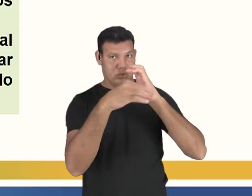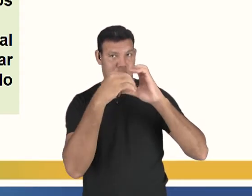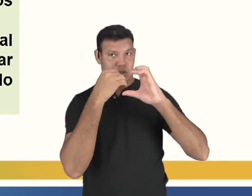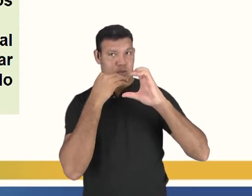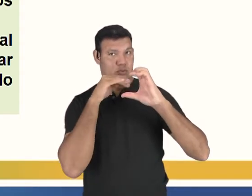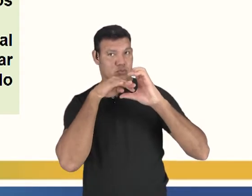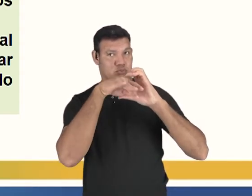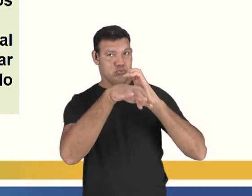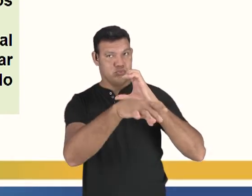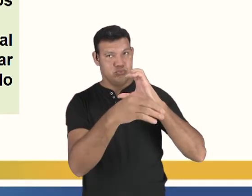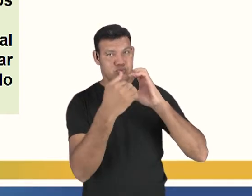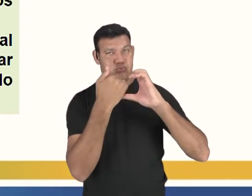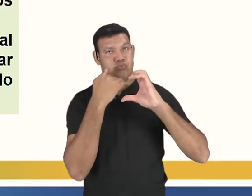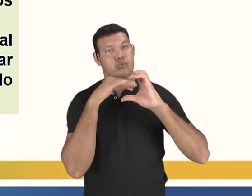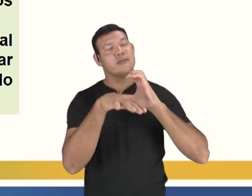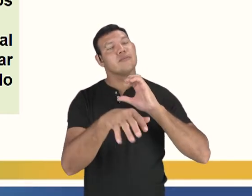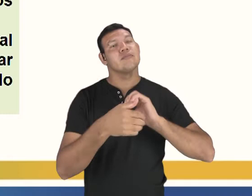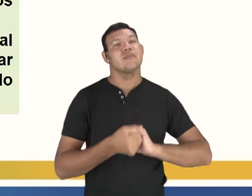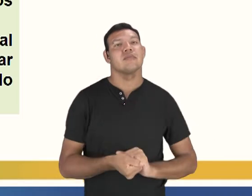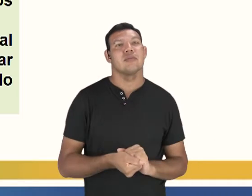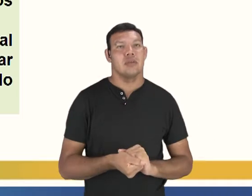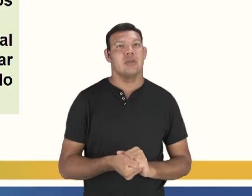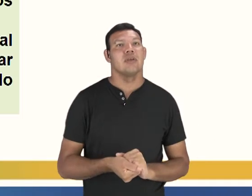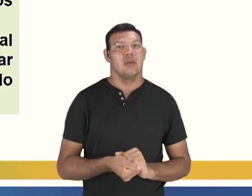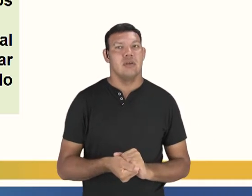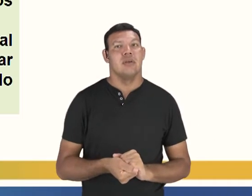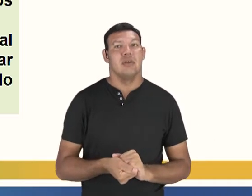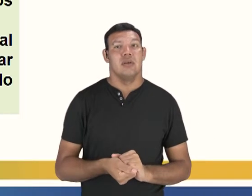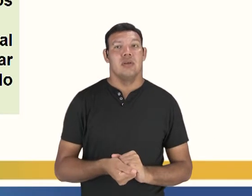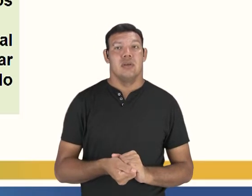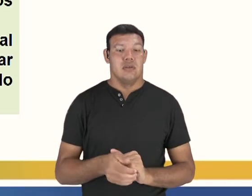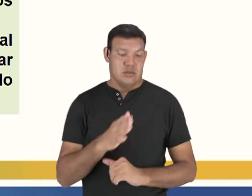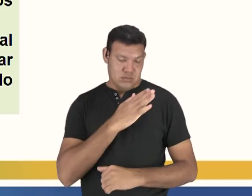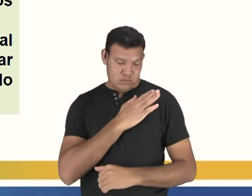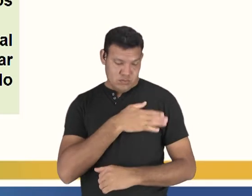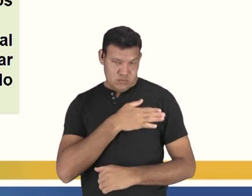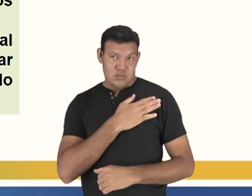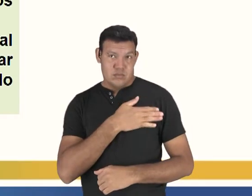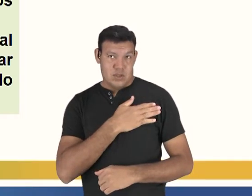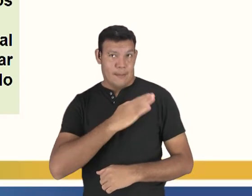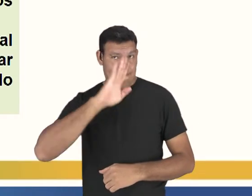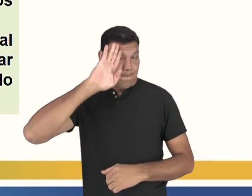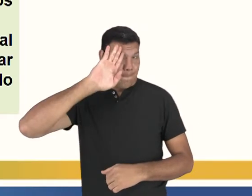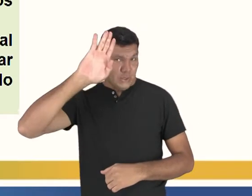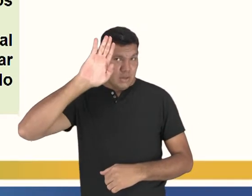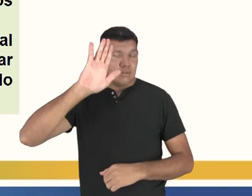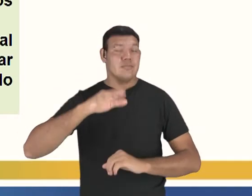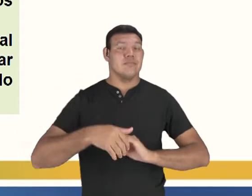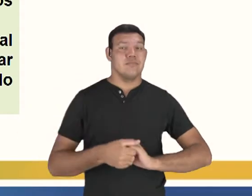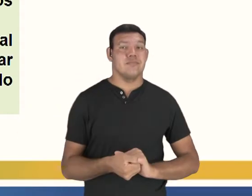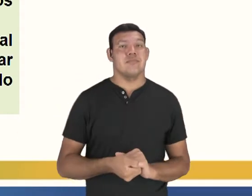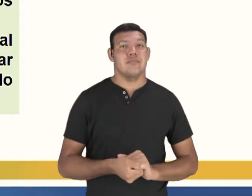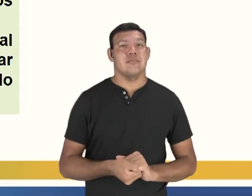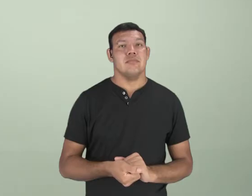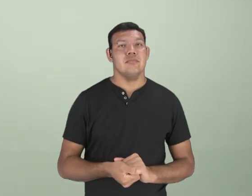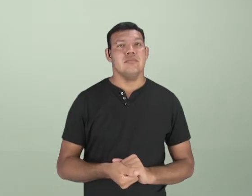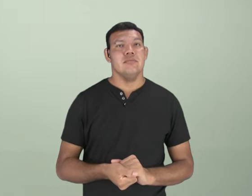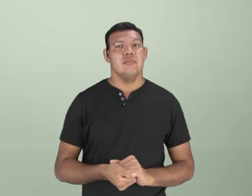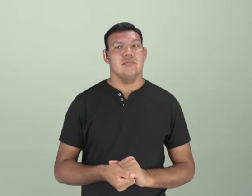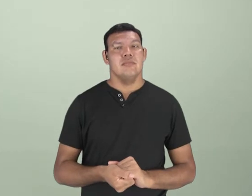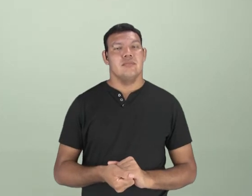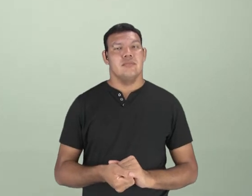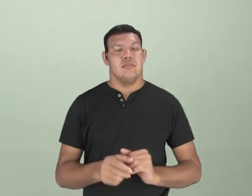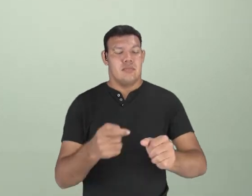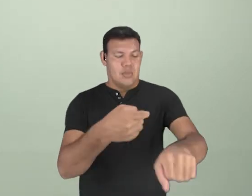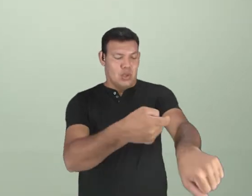vasos sanguíneos, tá? O órgão central responsável por bombear o sangue pelo corpo todo é o coração, tá? Então, o sangue